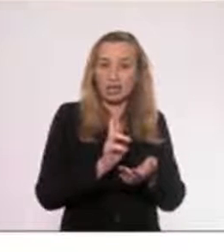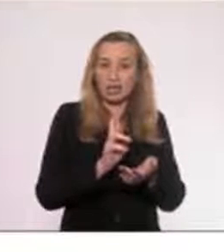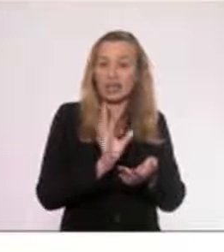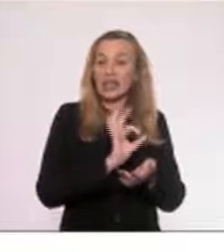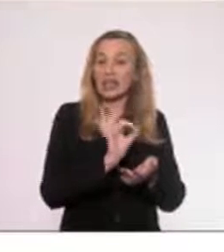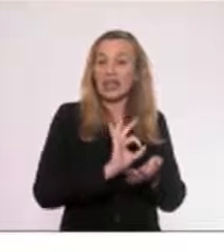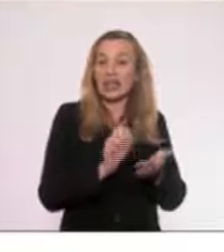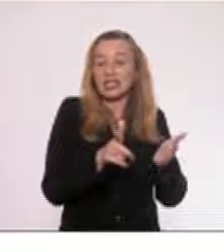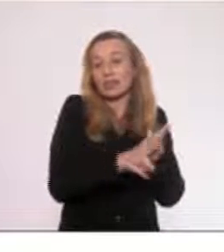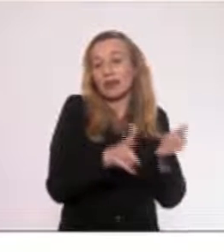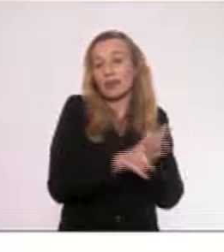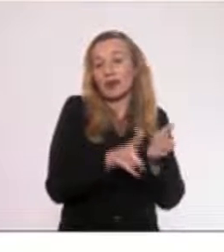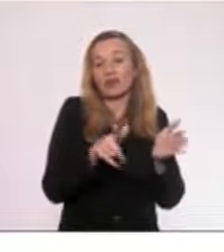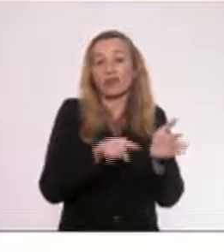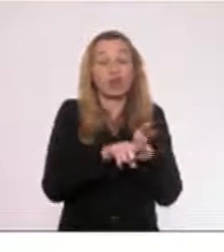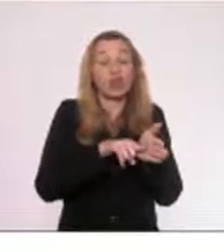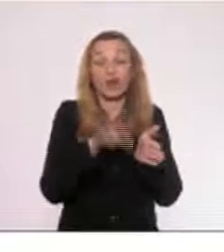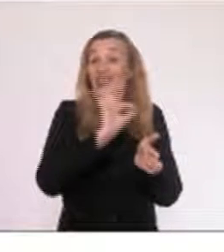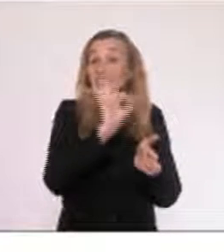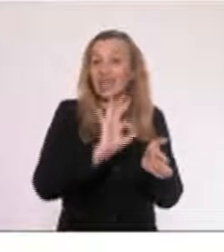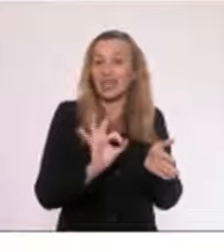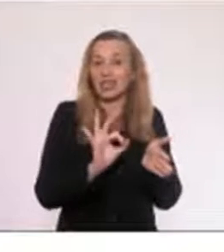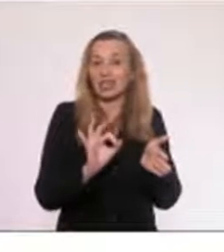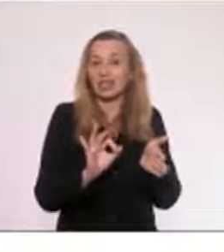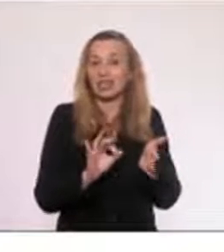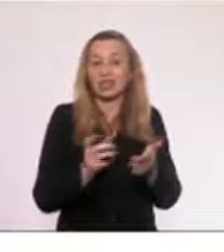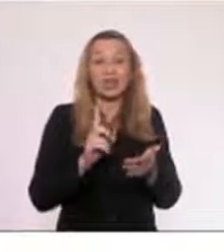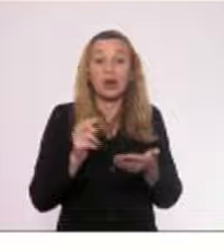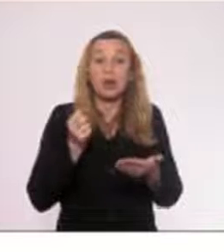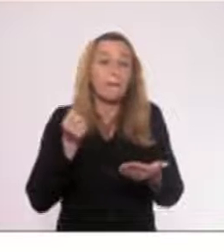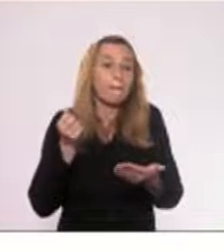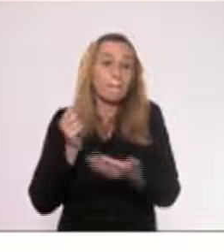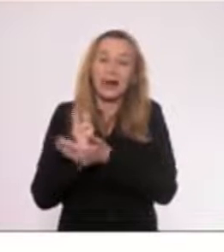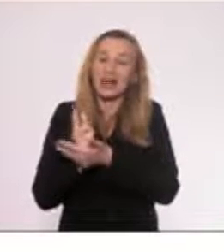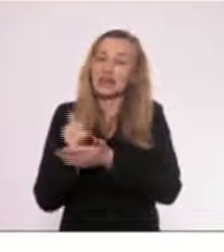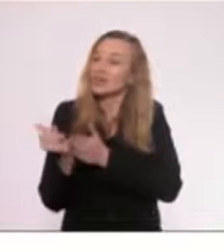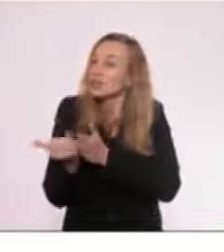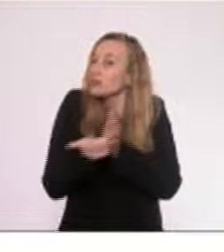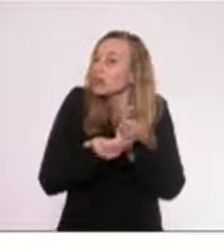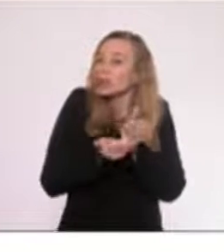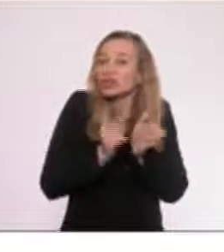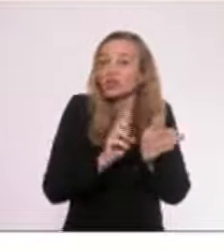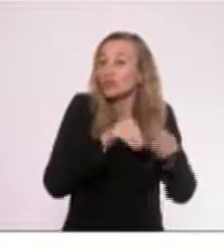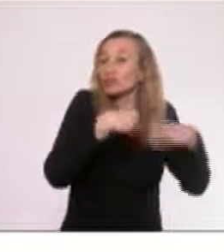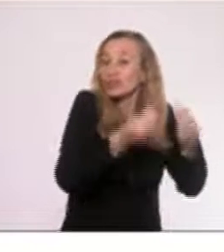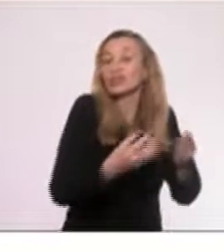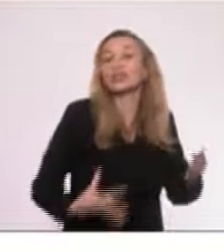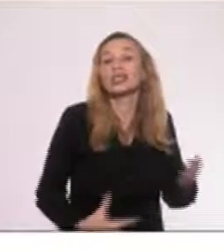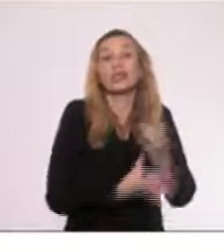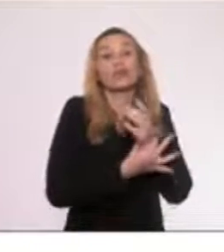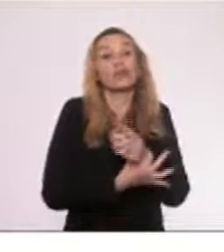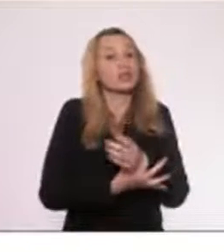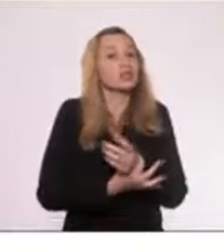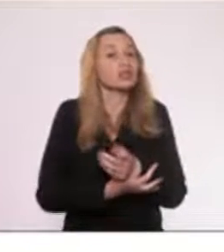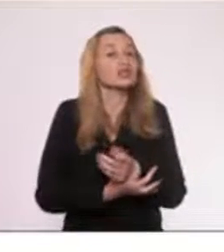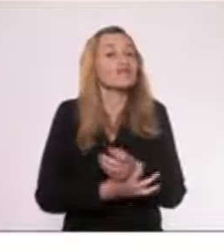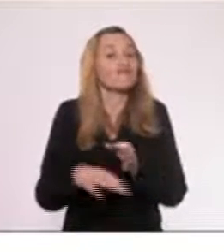sequer, ou seja, sonegando imposto e não dando a segurança jurídica daqueles que contratam o